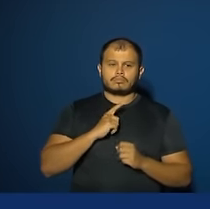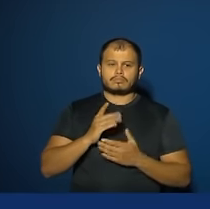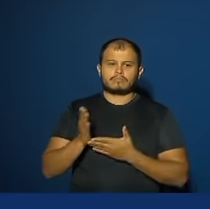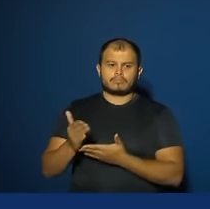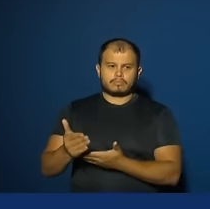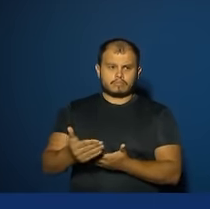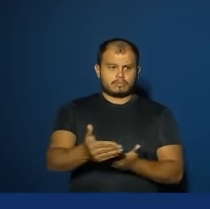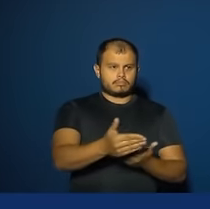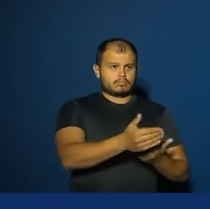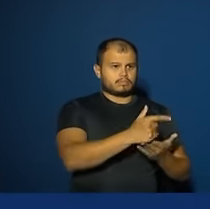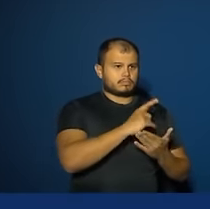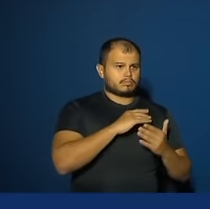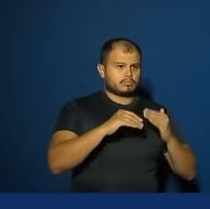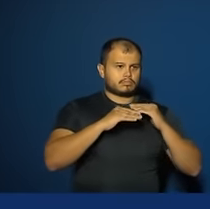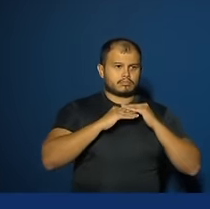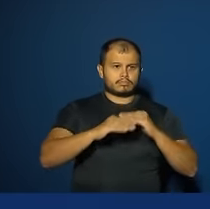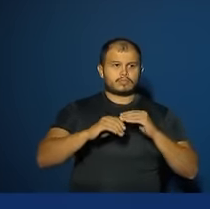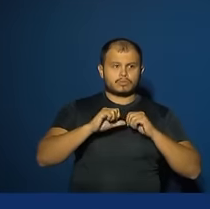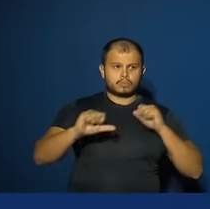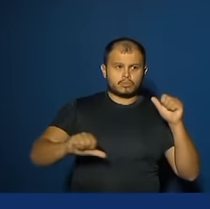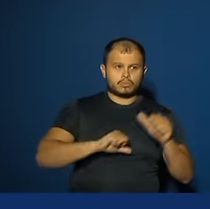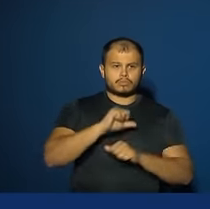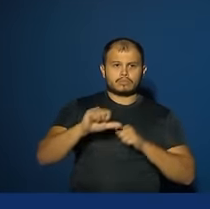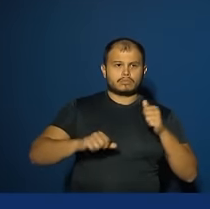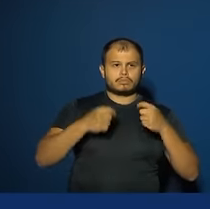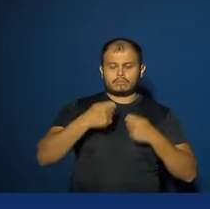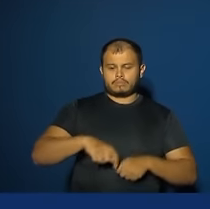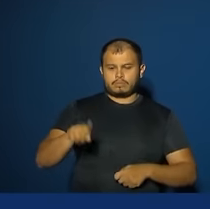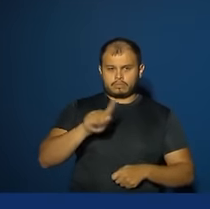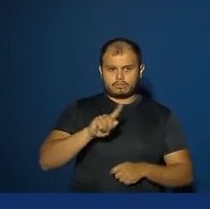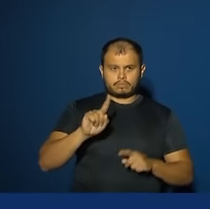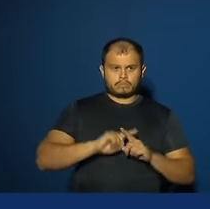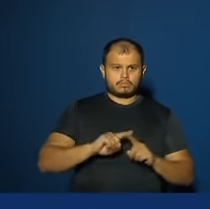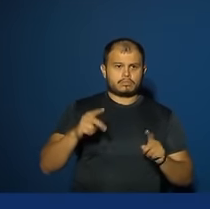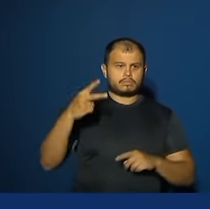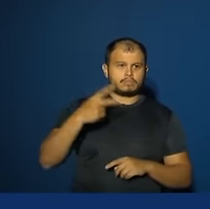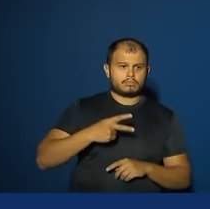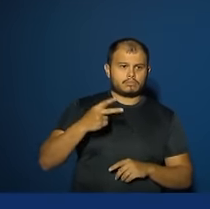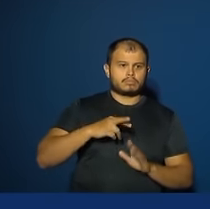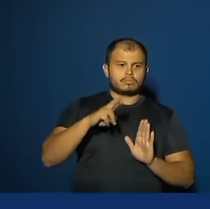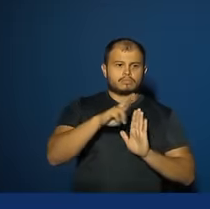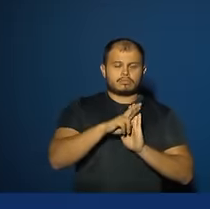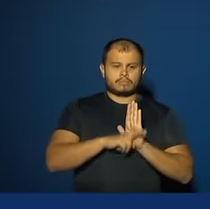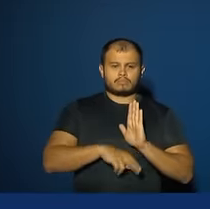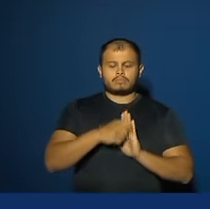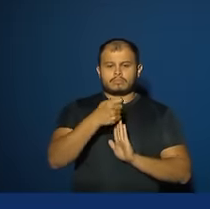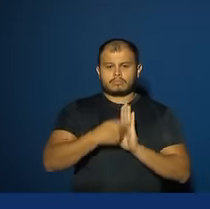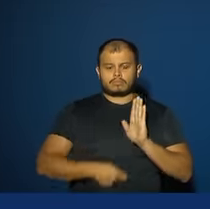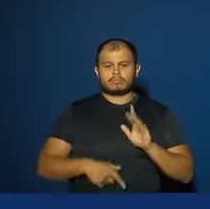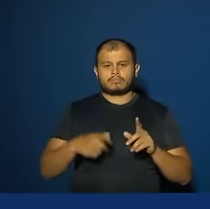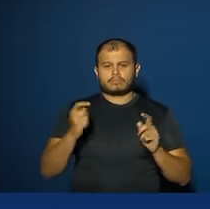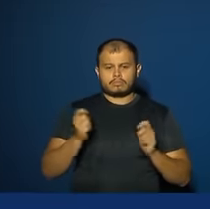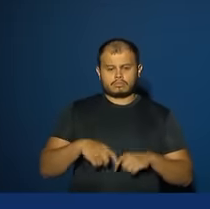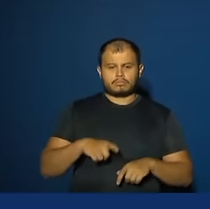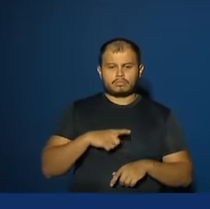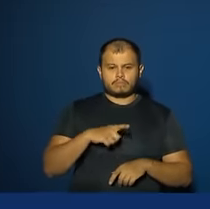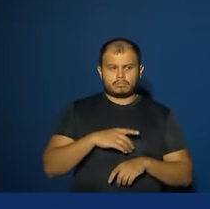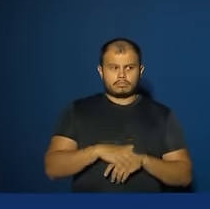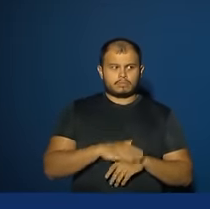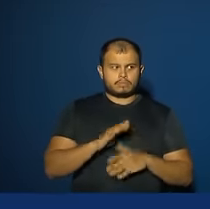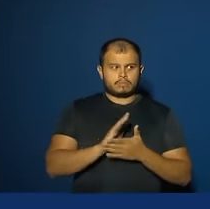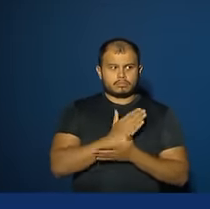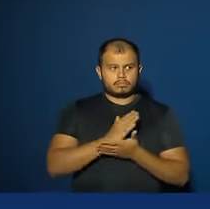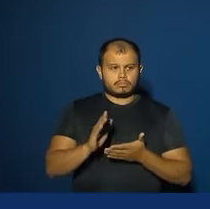está em linha com o que a gente espera, não precisa mudar nada agora. Mas quando no segundo relatório bimestral, maio, o debate pode voltar. E tem alguns itens